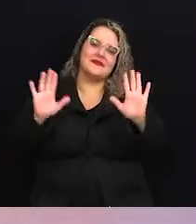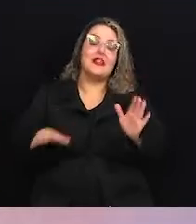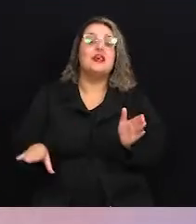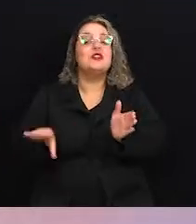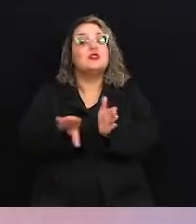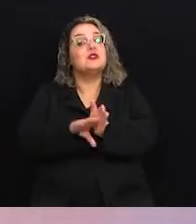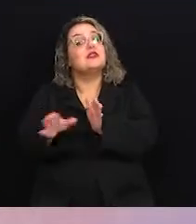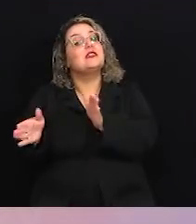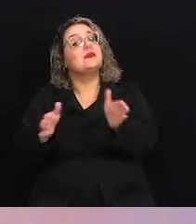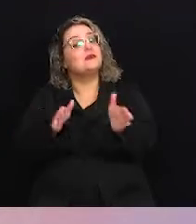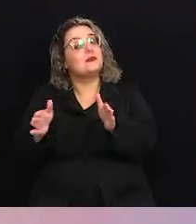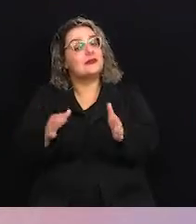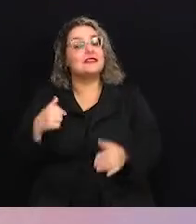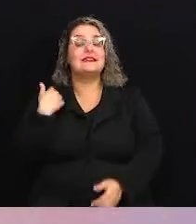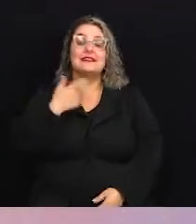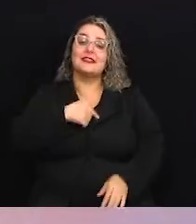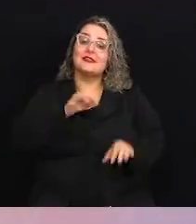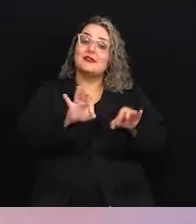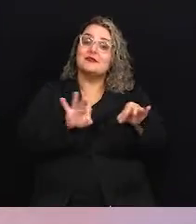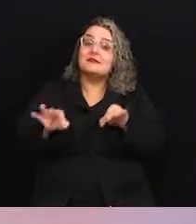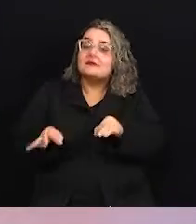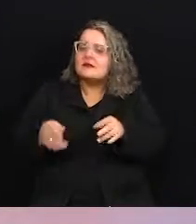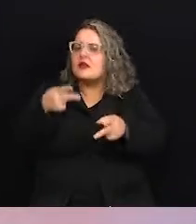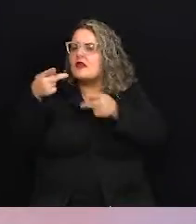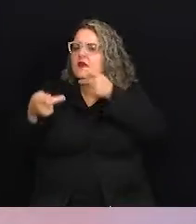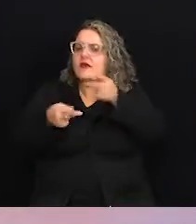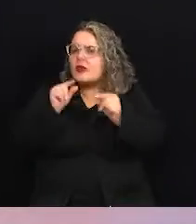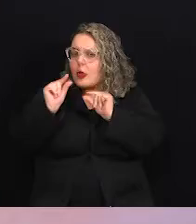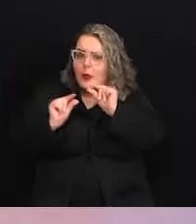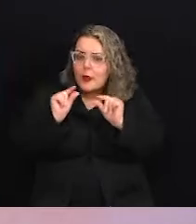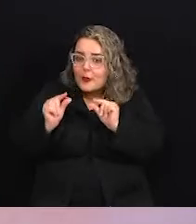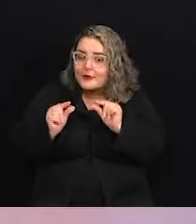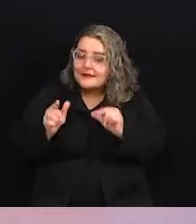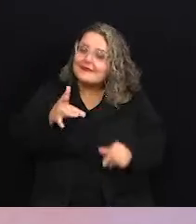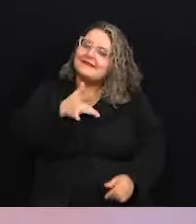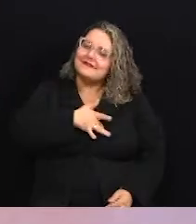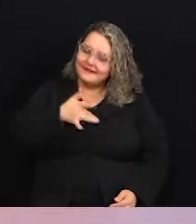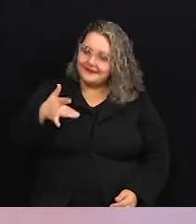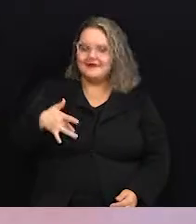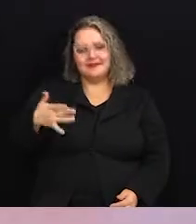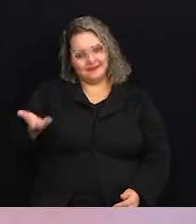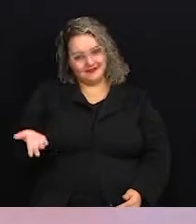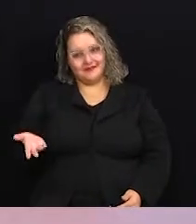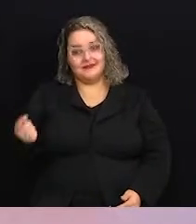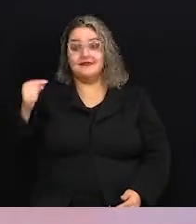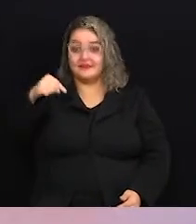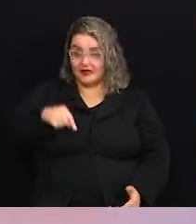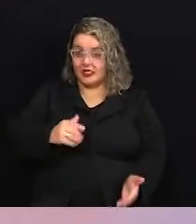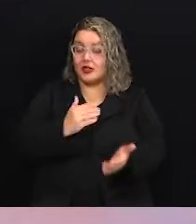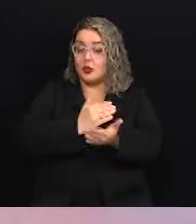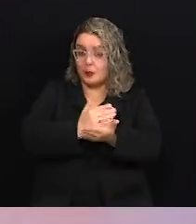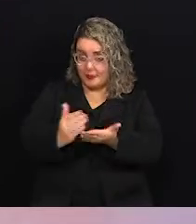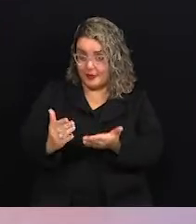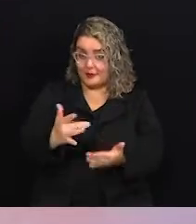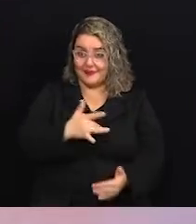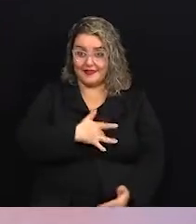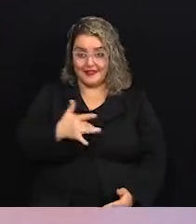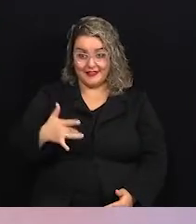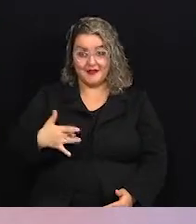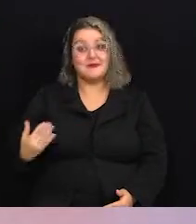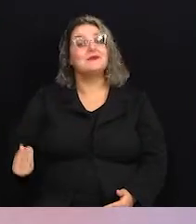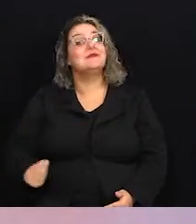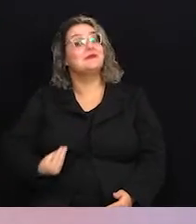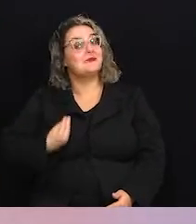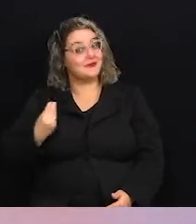Olá, chegou aquele momento na nossa programação da gente falar um pouquinho sobre saúde. Aqui a gente vai começar agora o